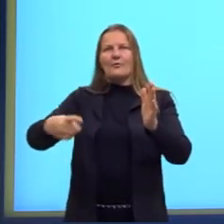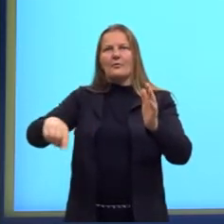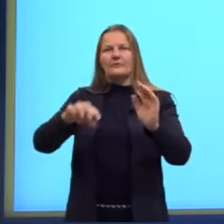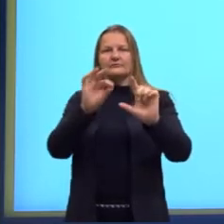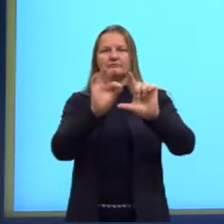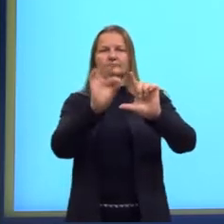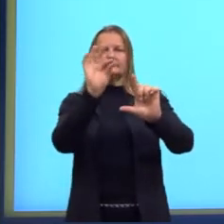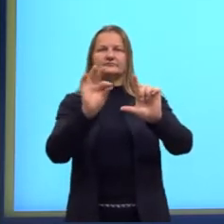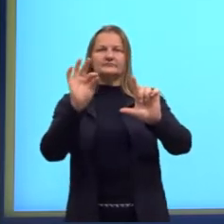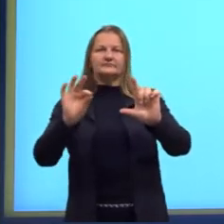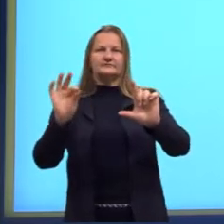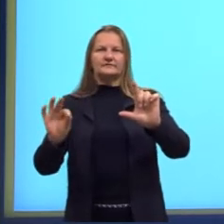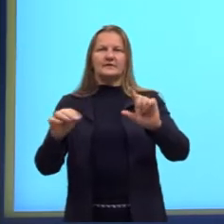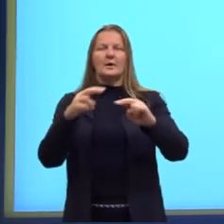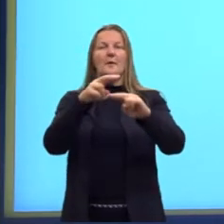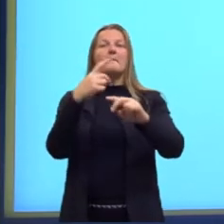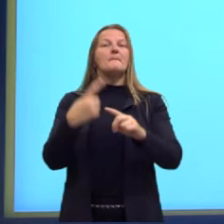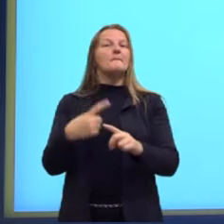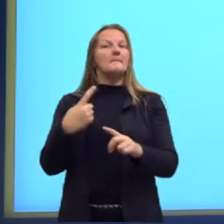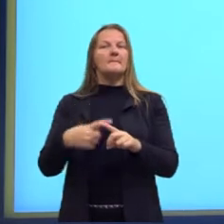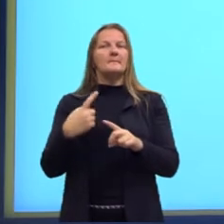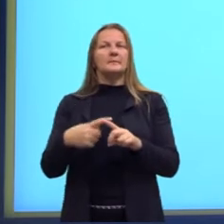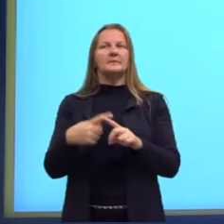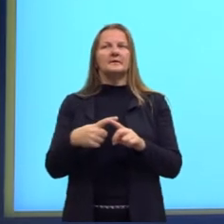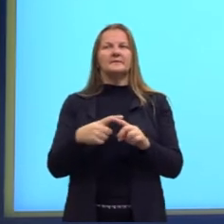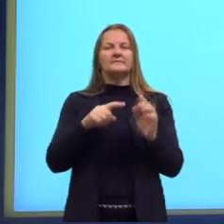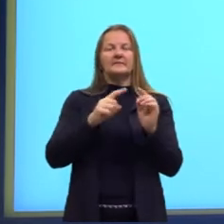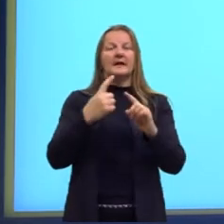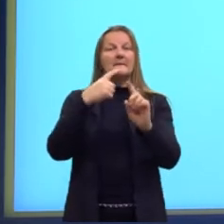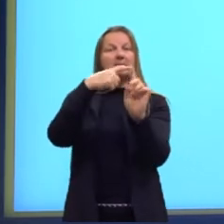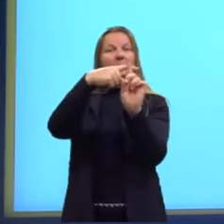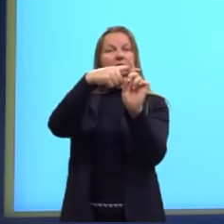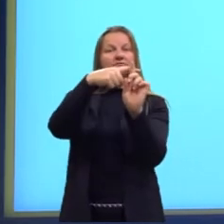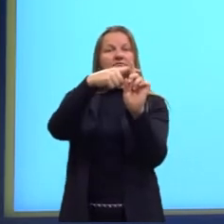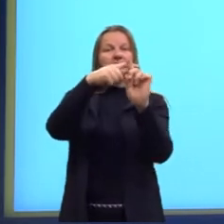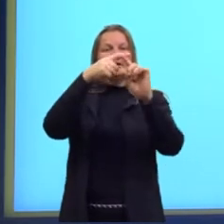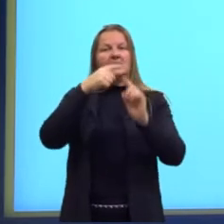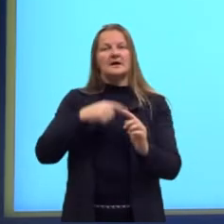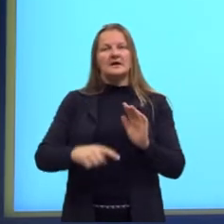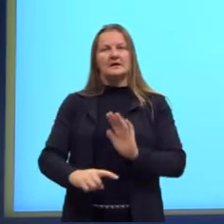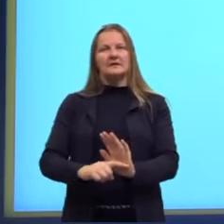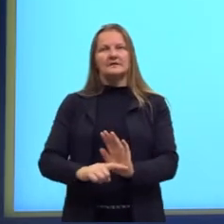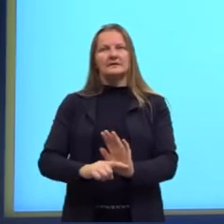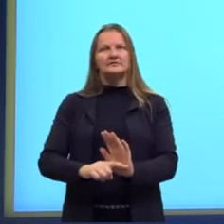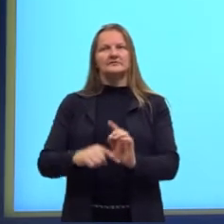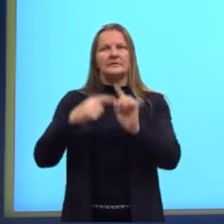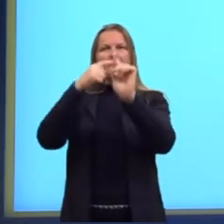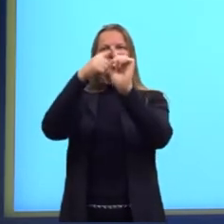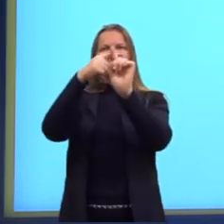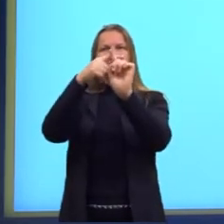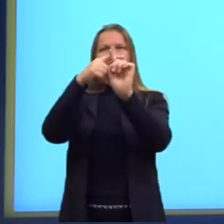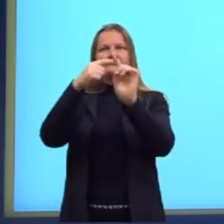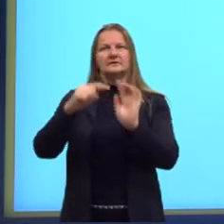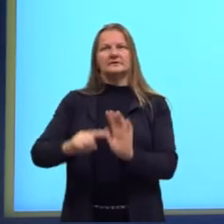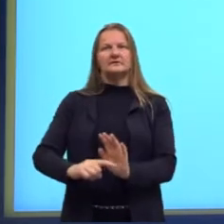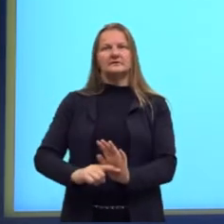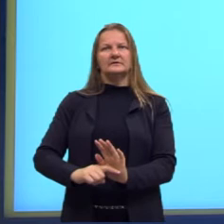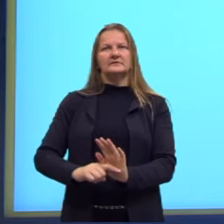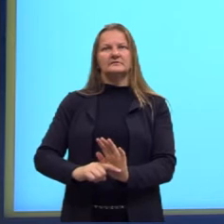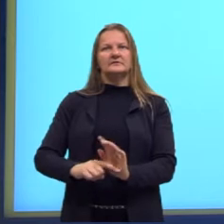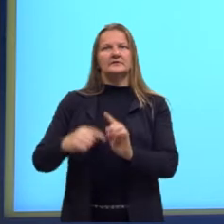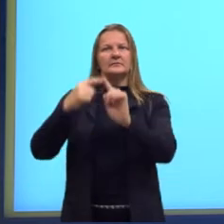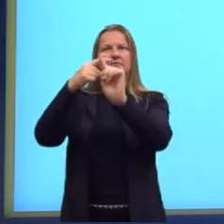gráfico né porque porque em certo momento ela é positiva depois ela volta e fica negativo positiva